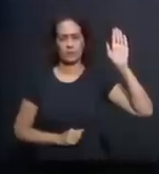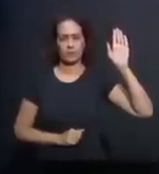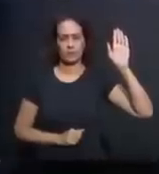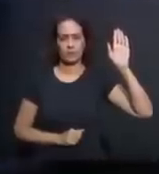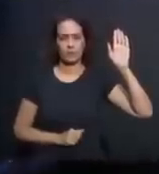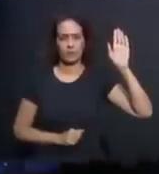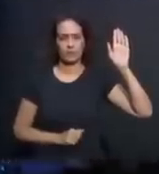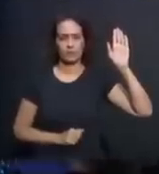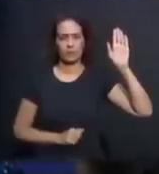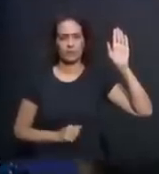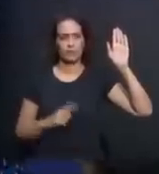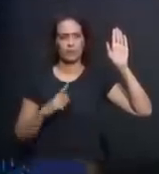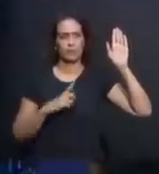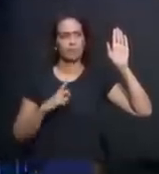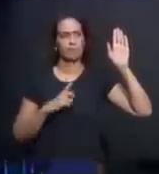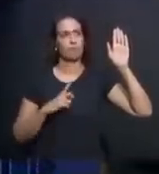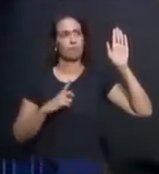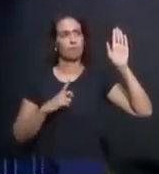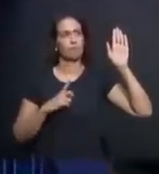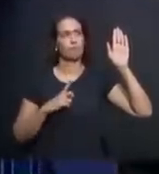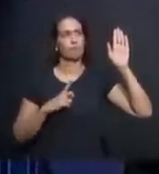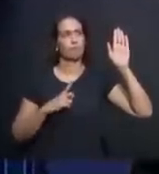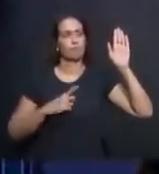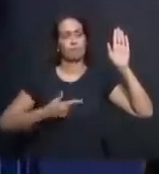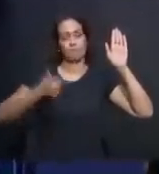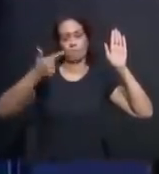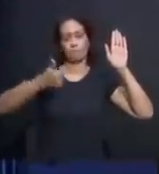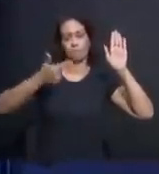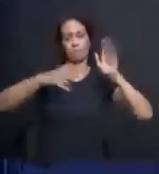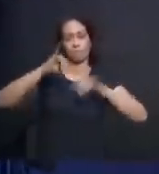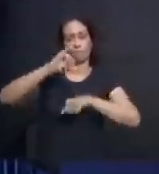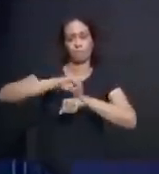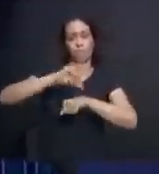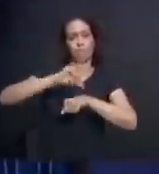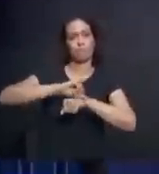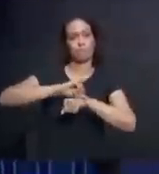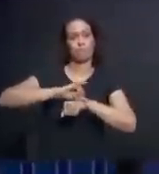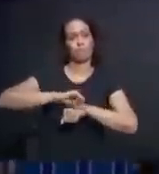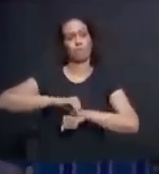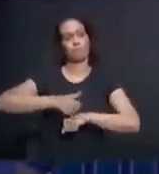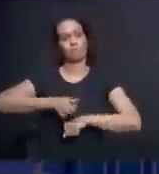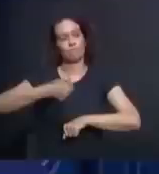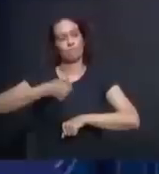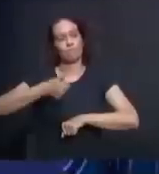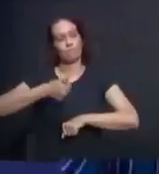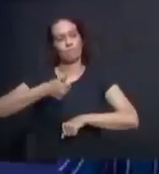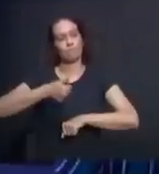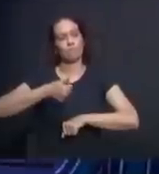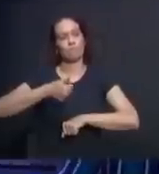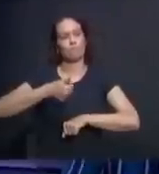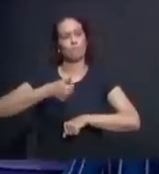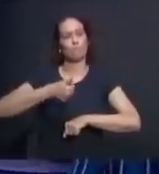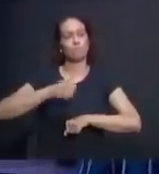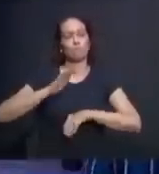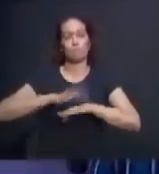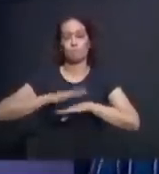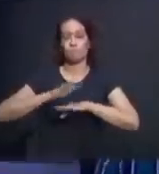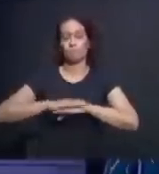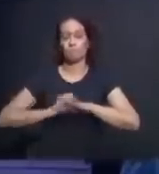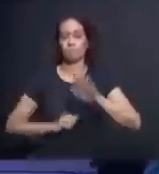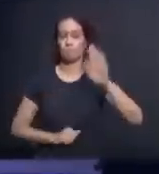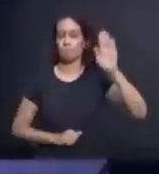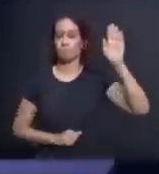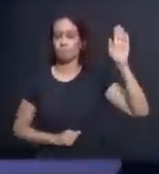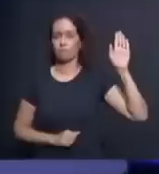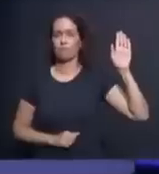Eu estou vendo mãos erguidas na segunda galeria, na primeira aqui e aqui embaixo. Levante sua mão, não tenha vergonha. Se você está com a mão